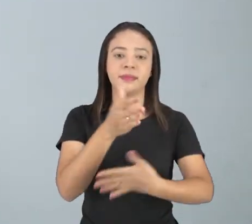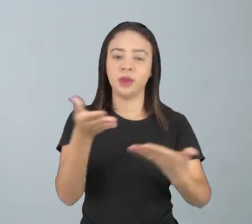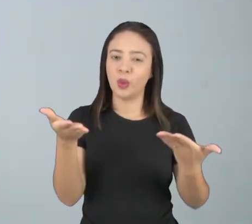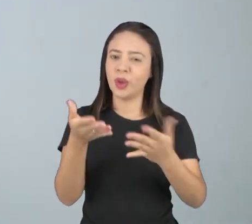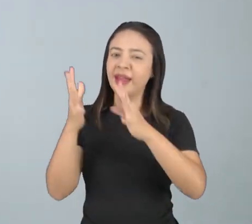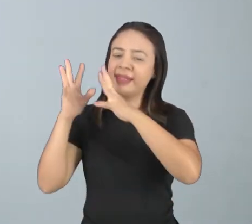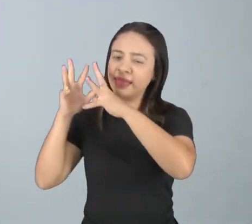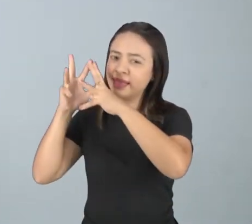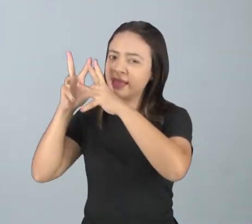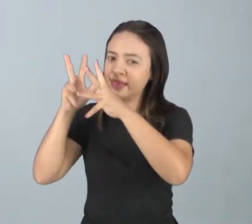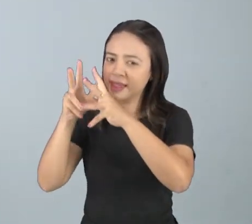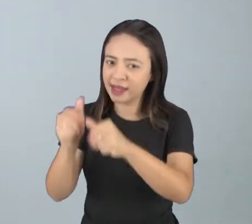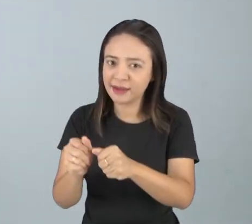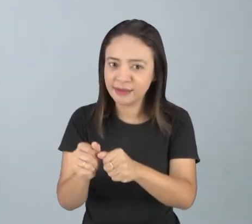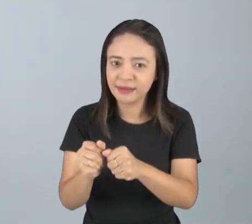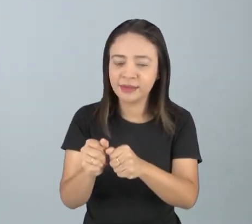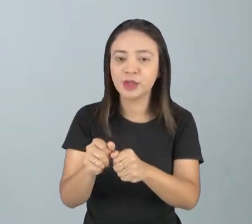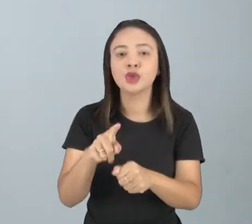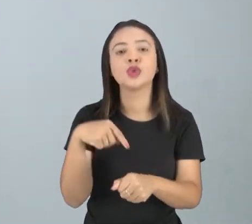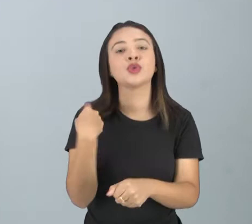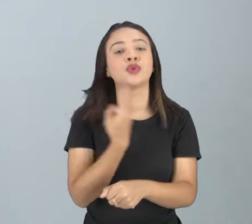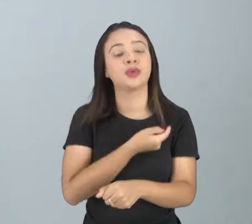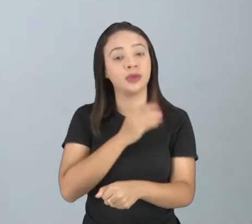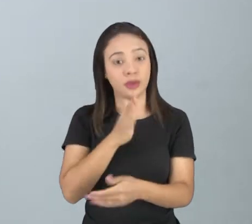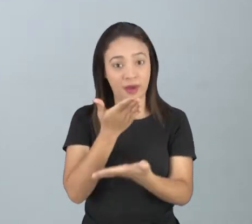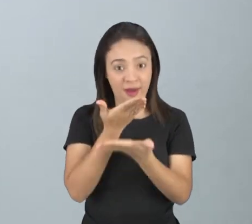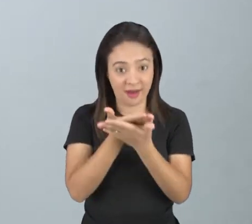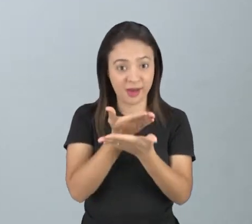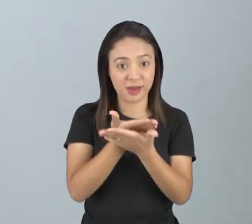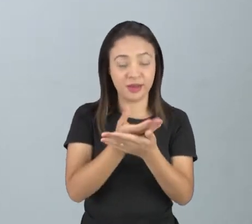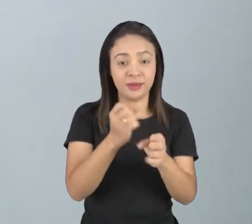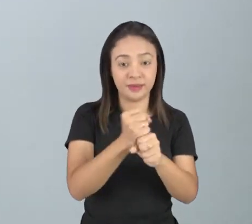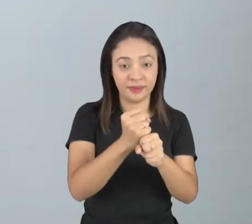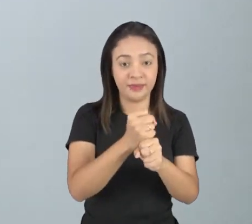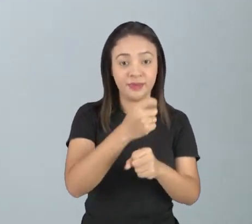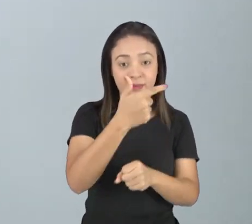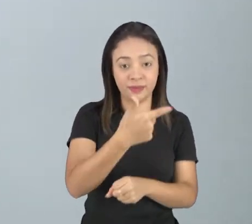aula de revisão de conteúdos que foram trabalhados em